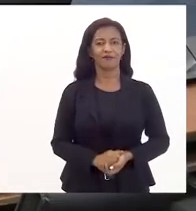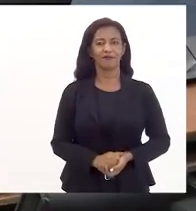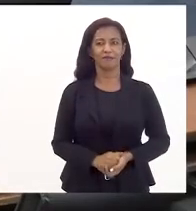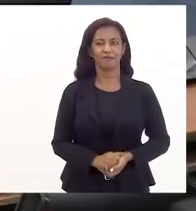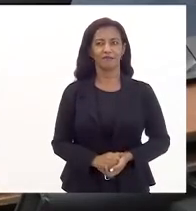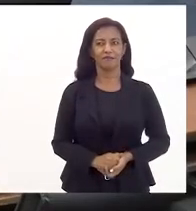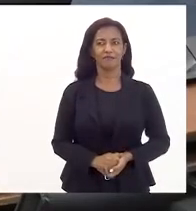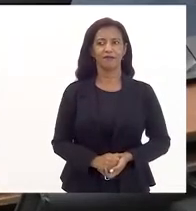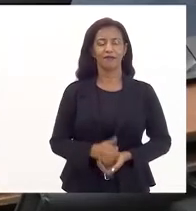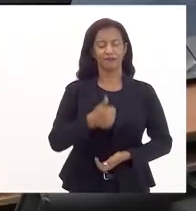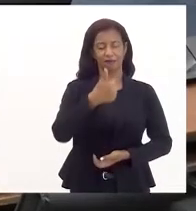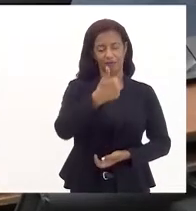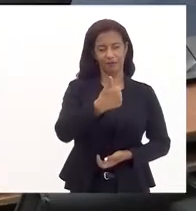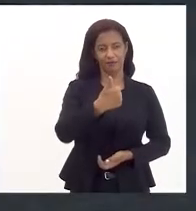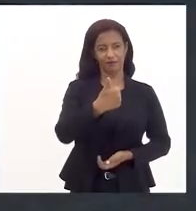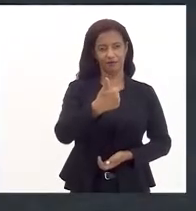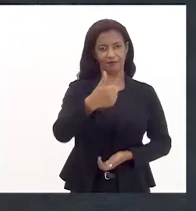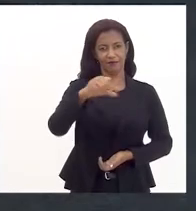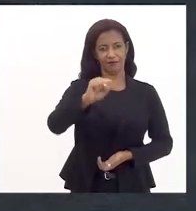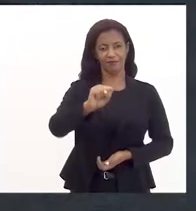na